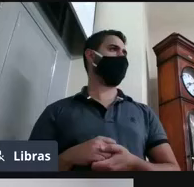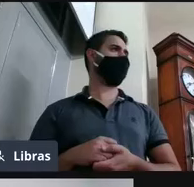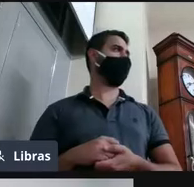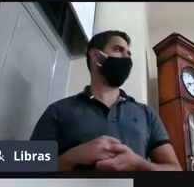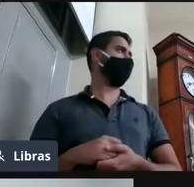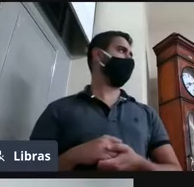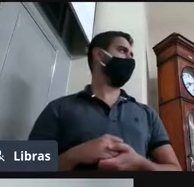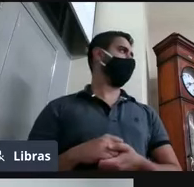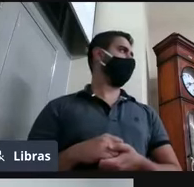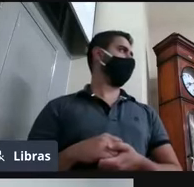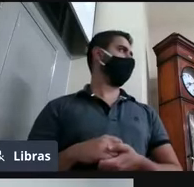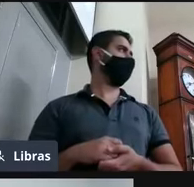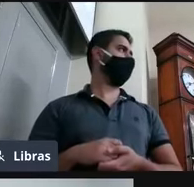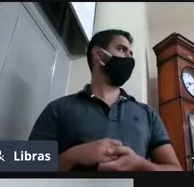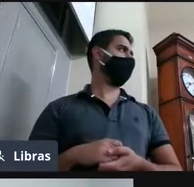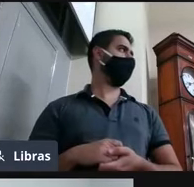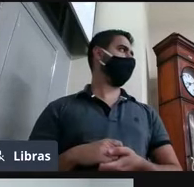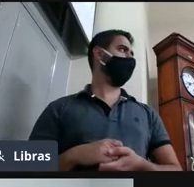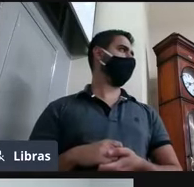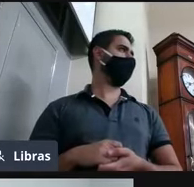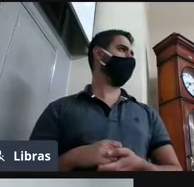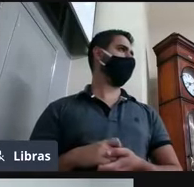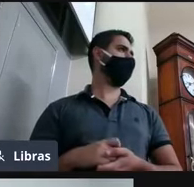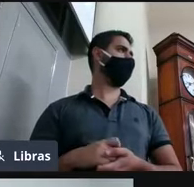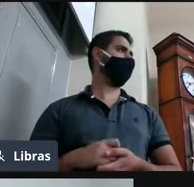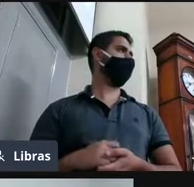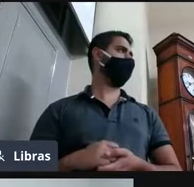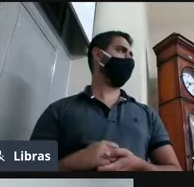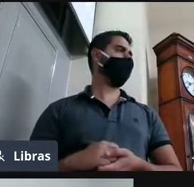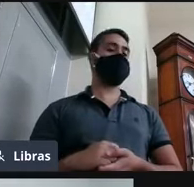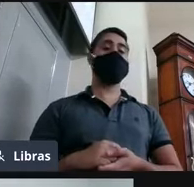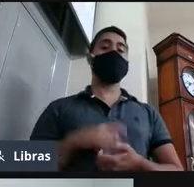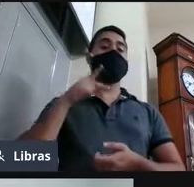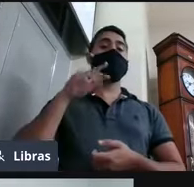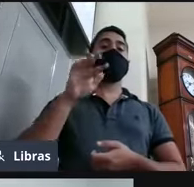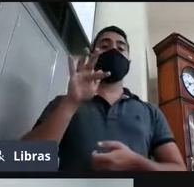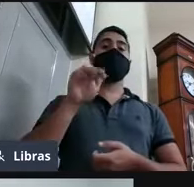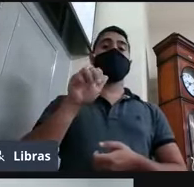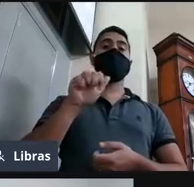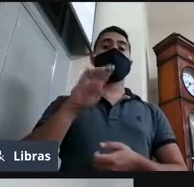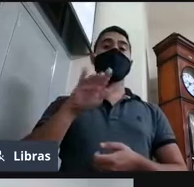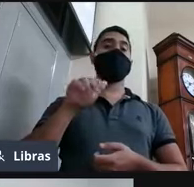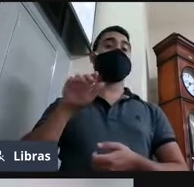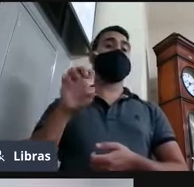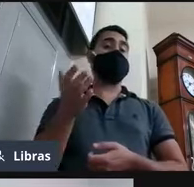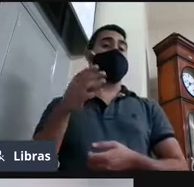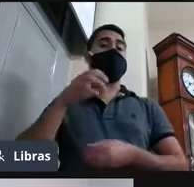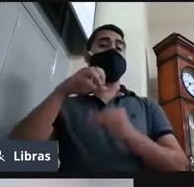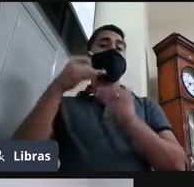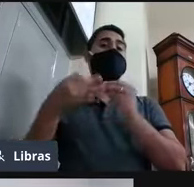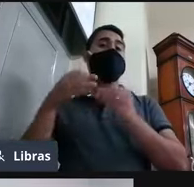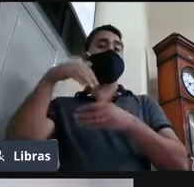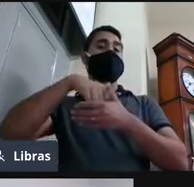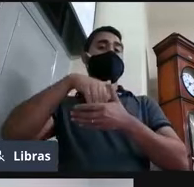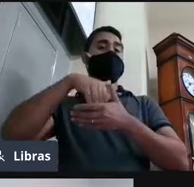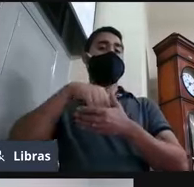aqui. David Barbosa Nogueira. Vereadora Fabiane Vasconcelos, quer justificar o voto,